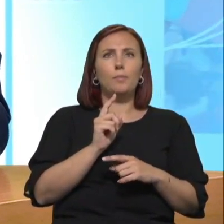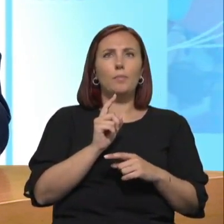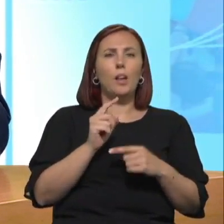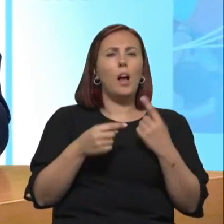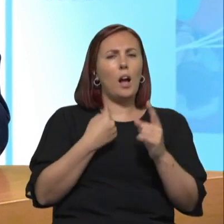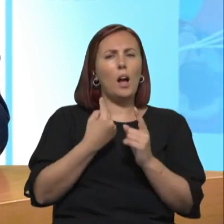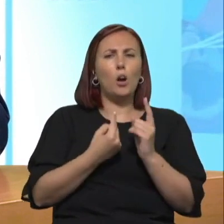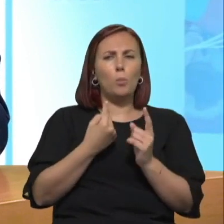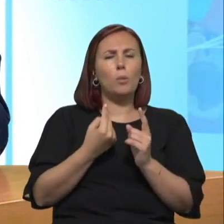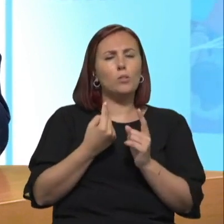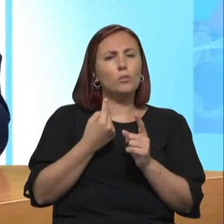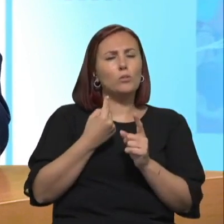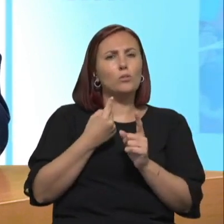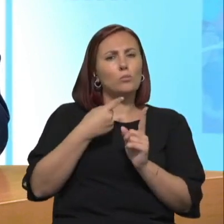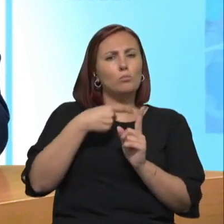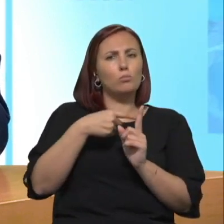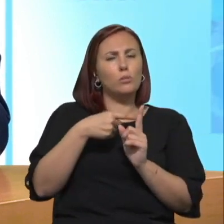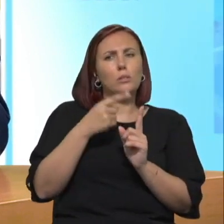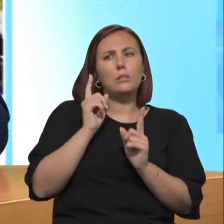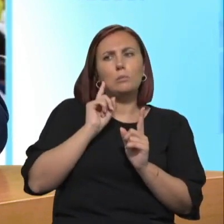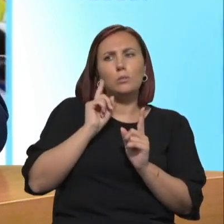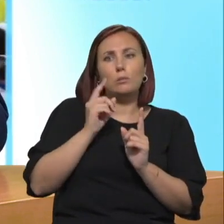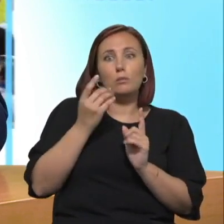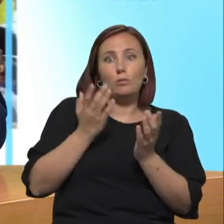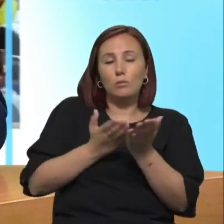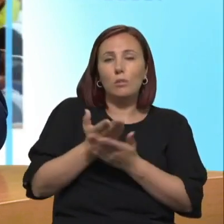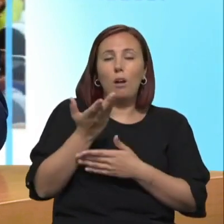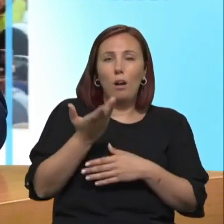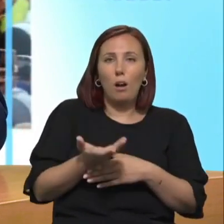aspectos muito importantes que estão vivos e